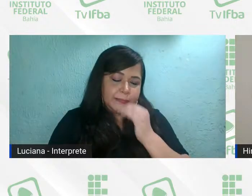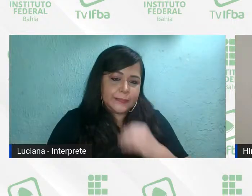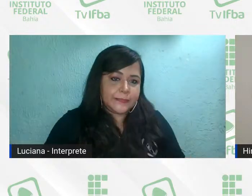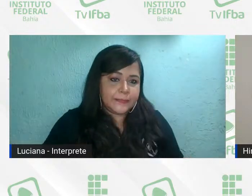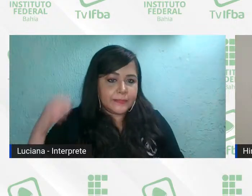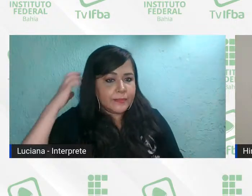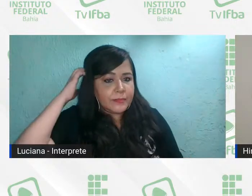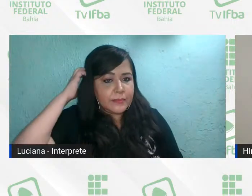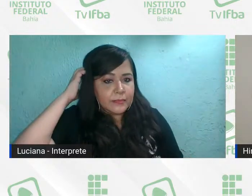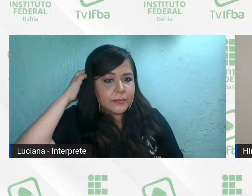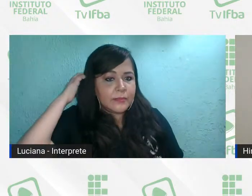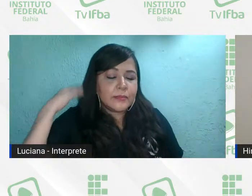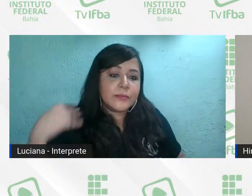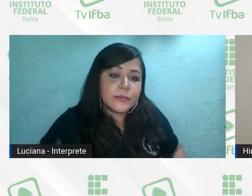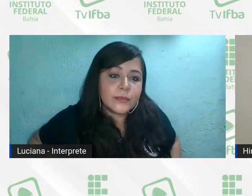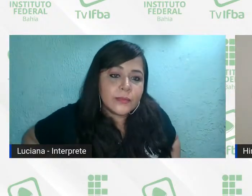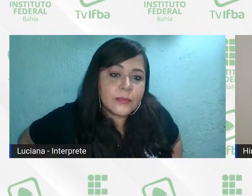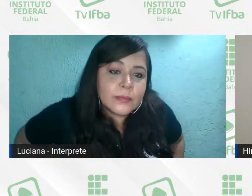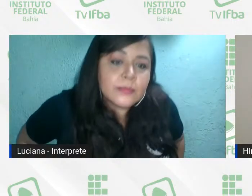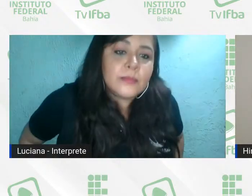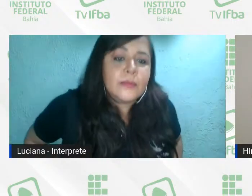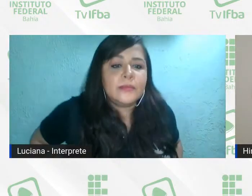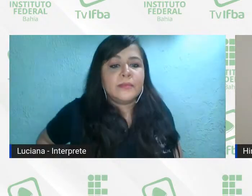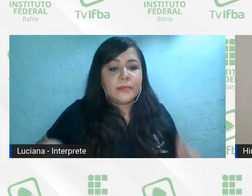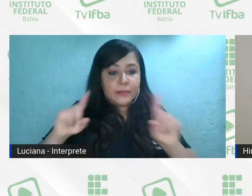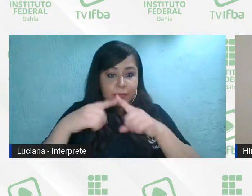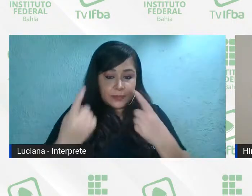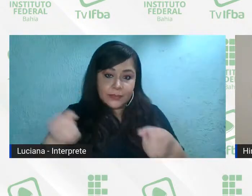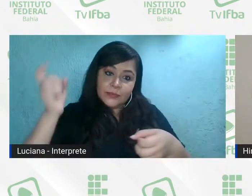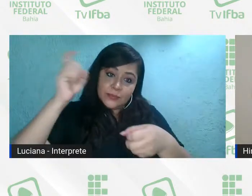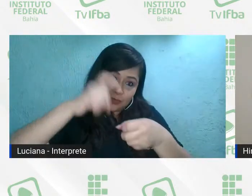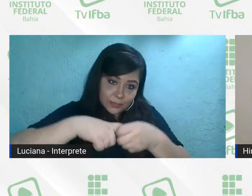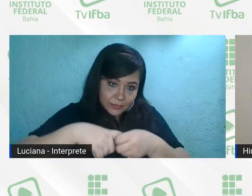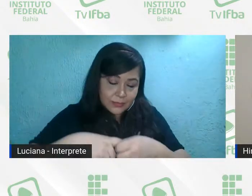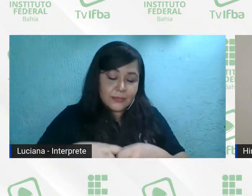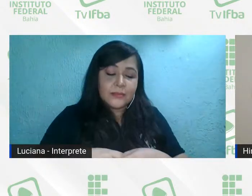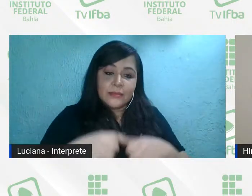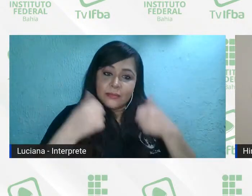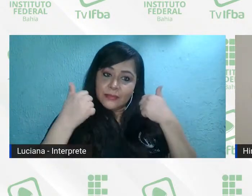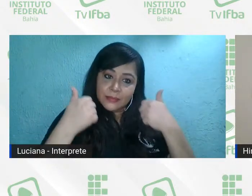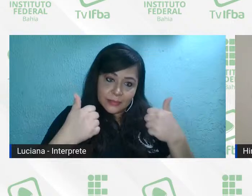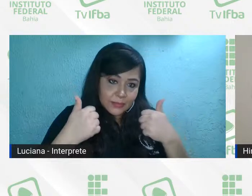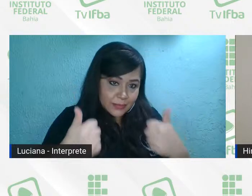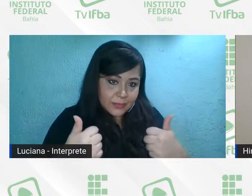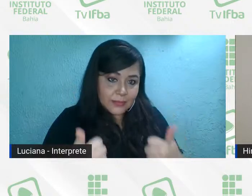Ok, então voltamos aqui, né, pessoal, como havíamos